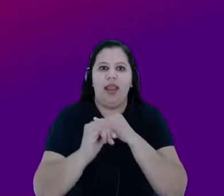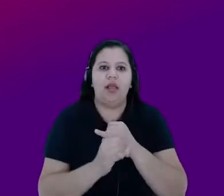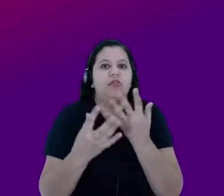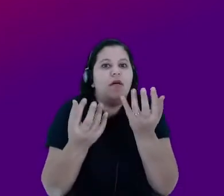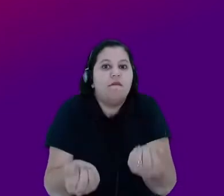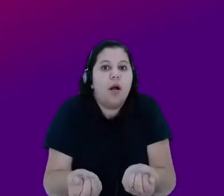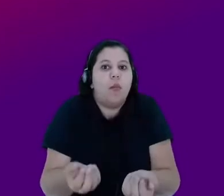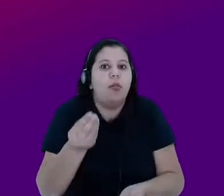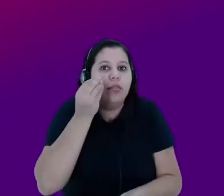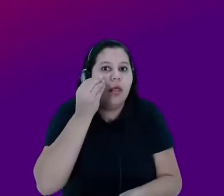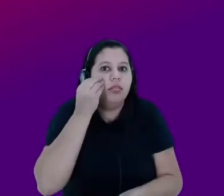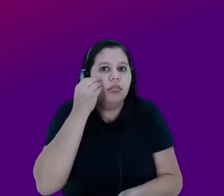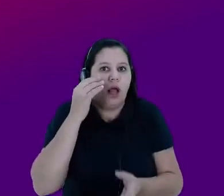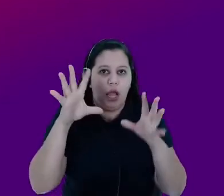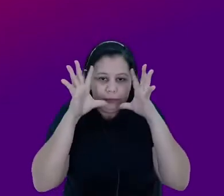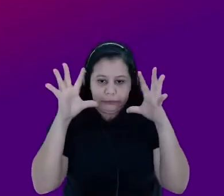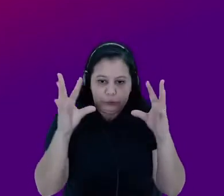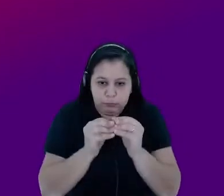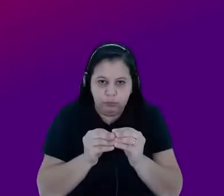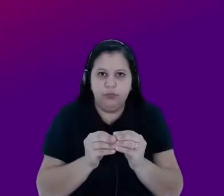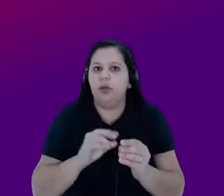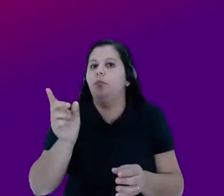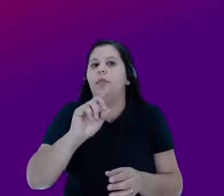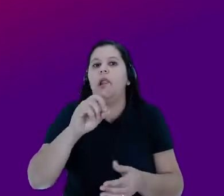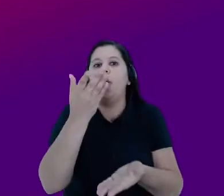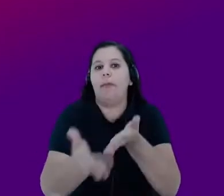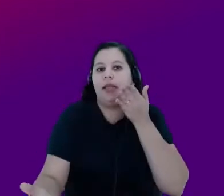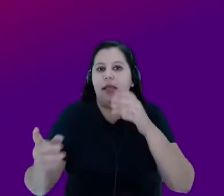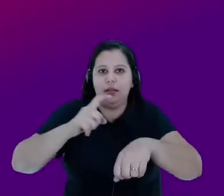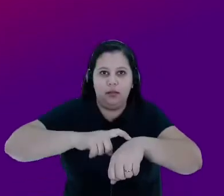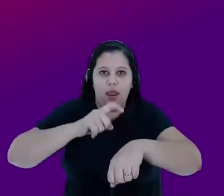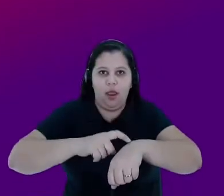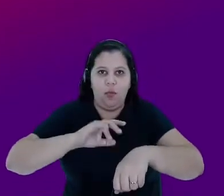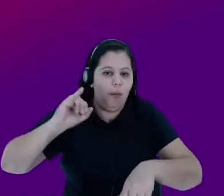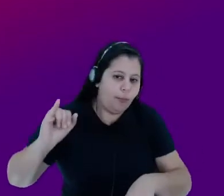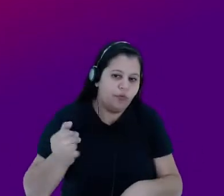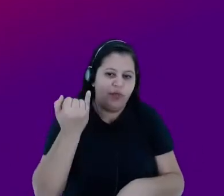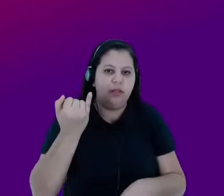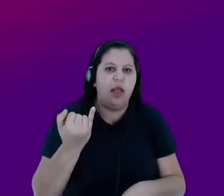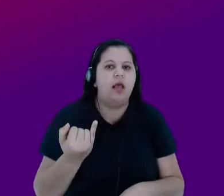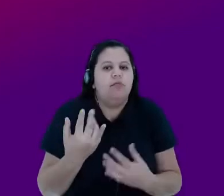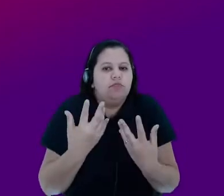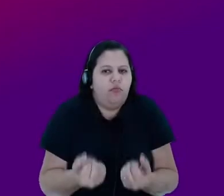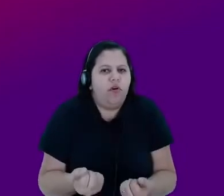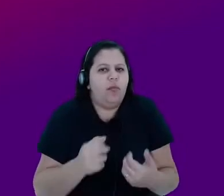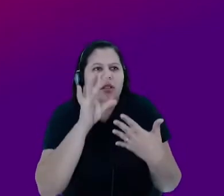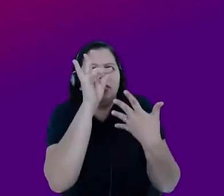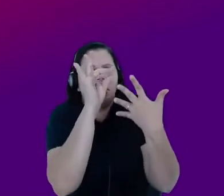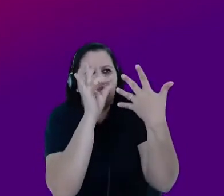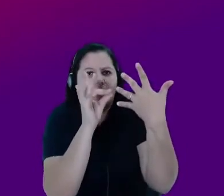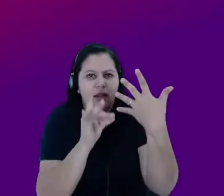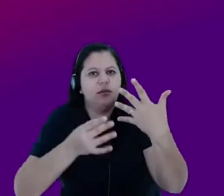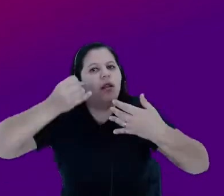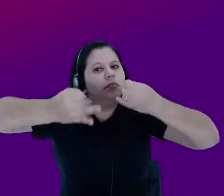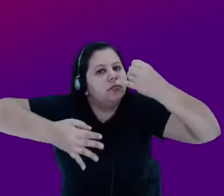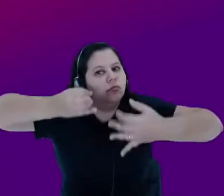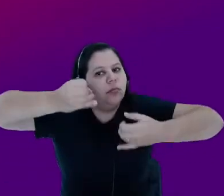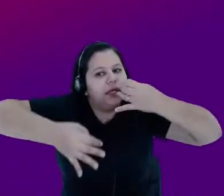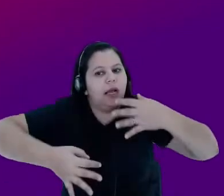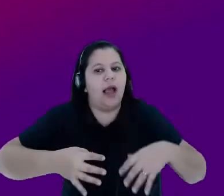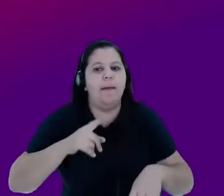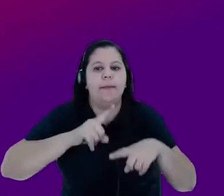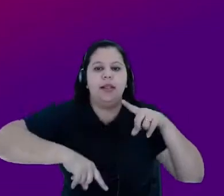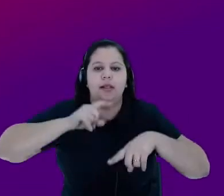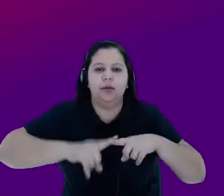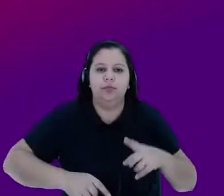ser rápido aqui também para a gente não perder também tanto tempo e também consumir bastante os detalhes que a gente trouxe nesse material.